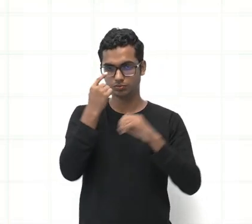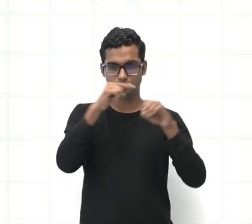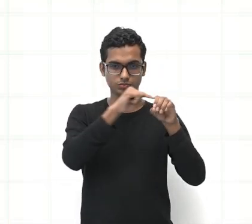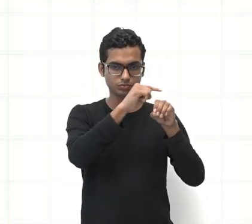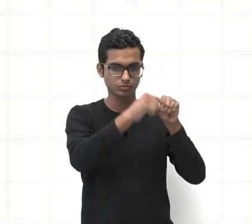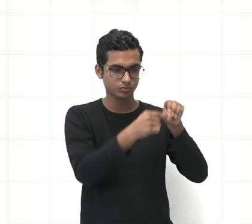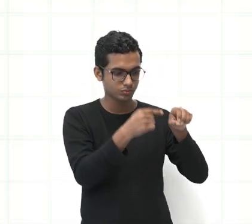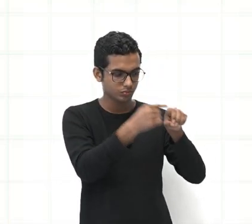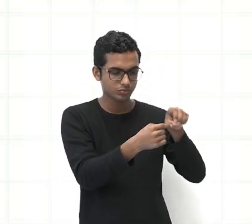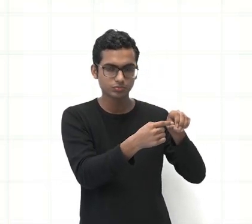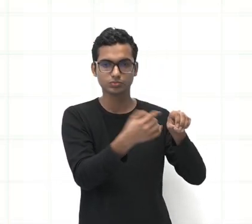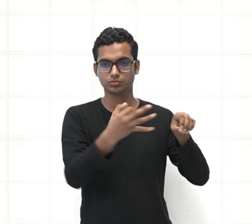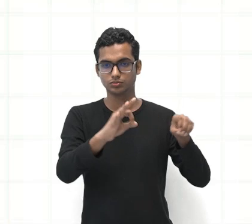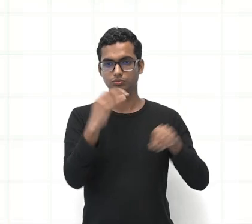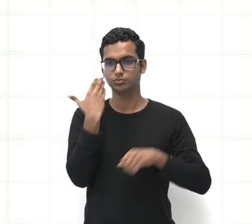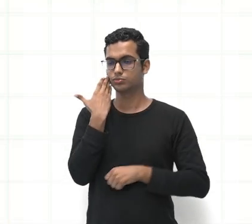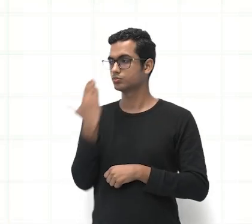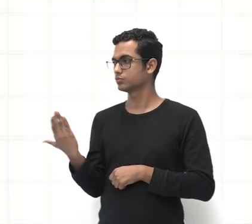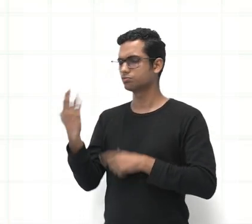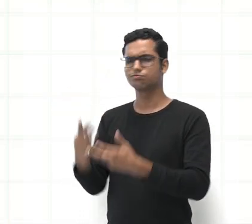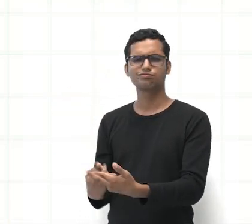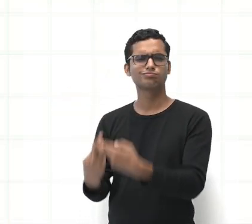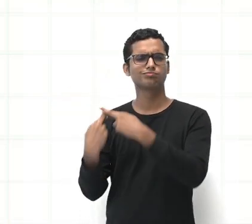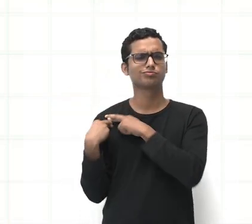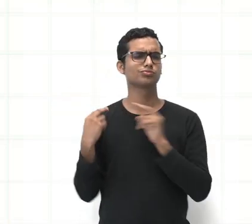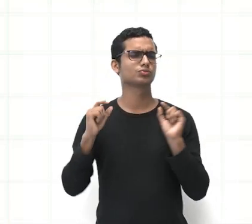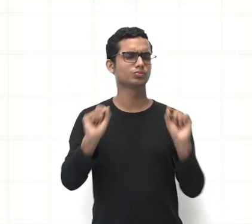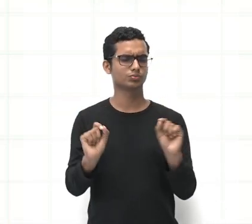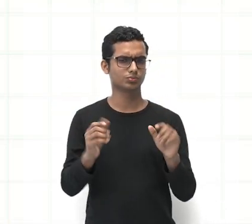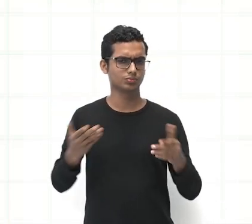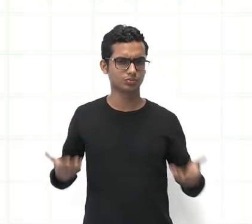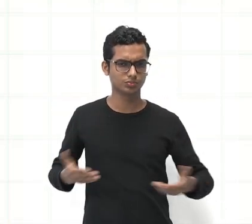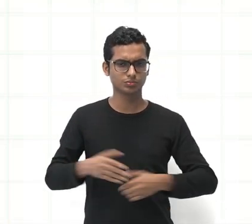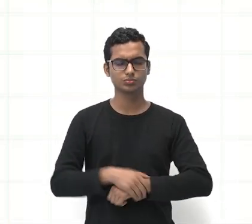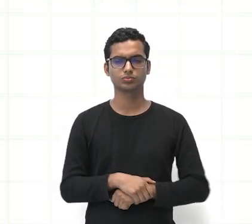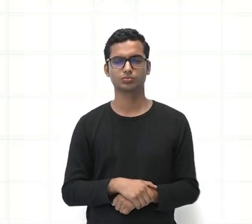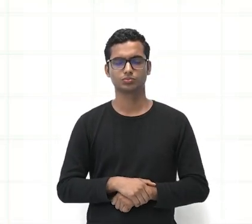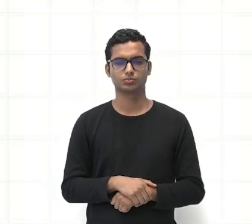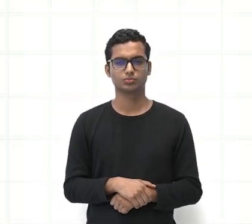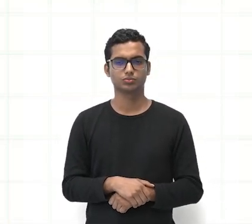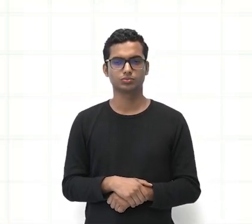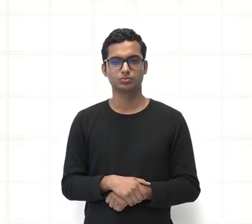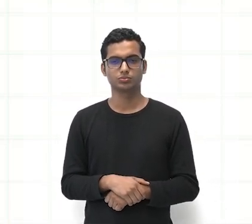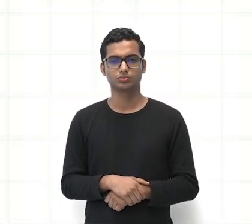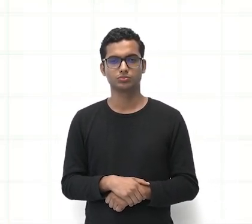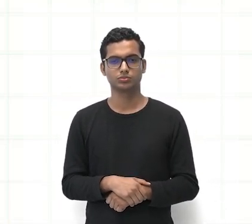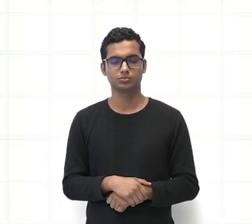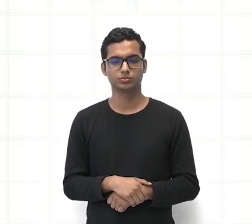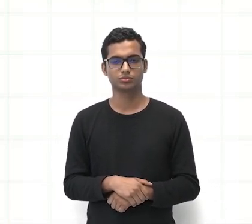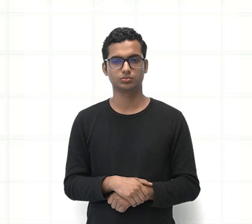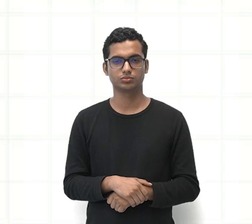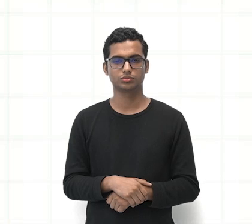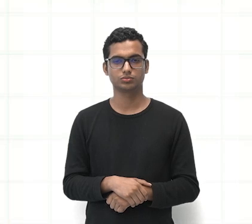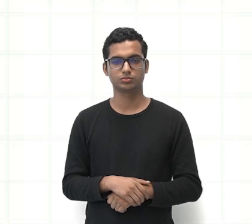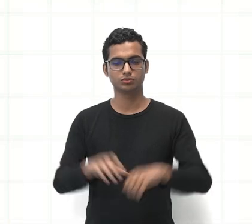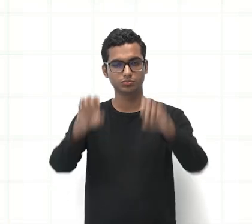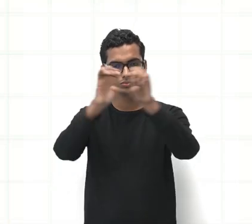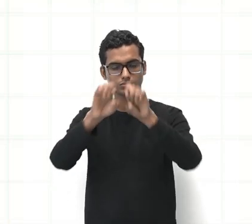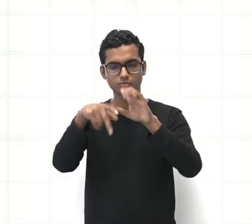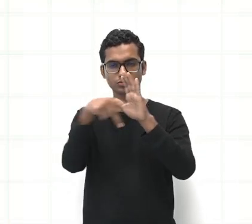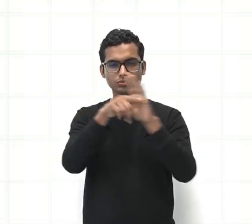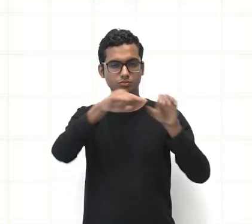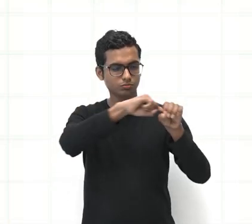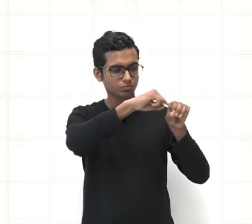olha, que é responsável, né, pela forma levemente esférica